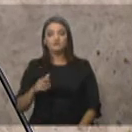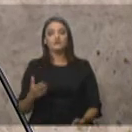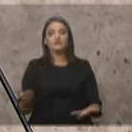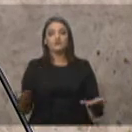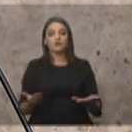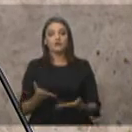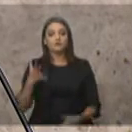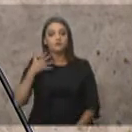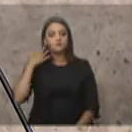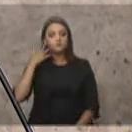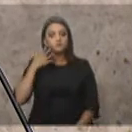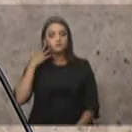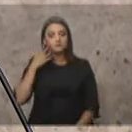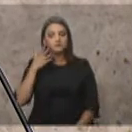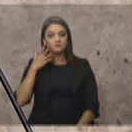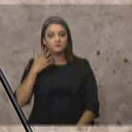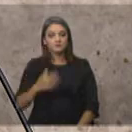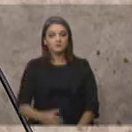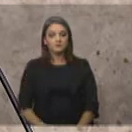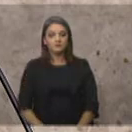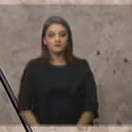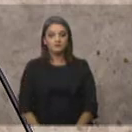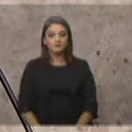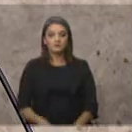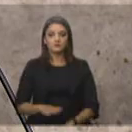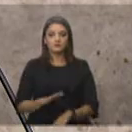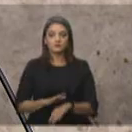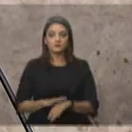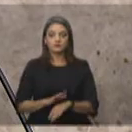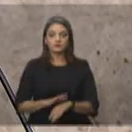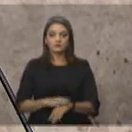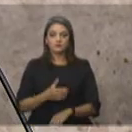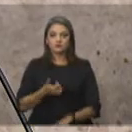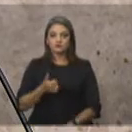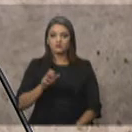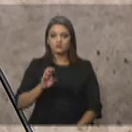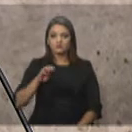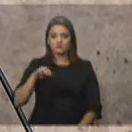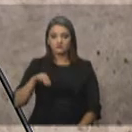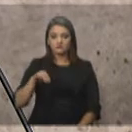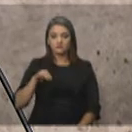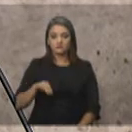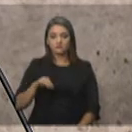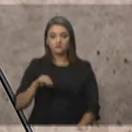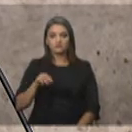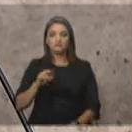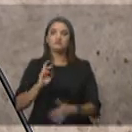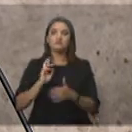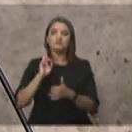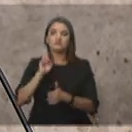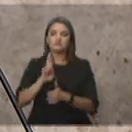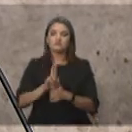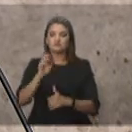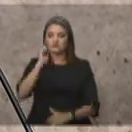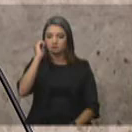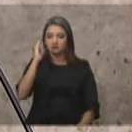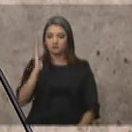última sustentação oral, com tempo regimental de 15 minutos. A Procuradoria-Geral da